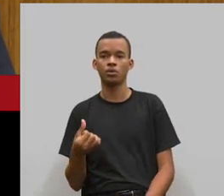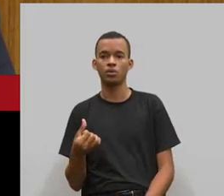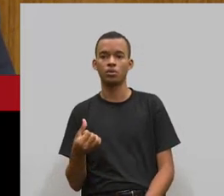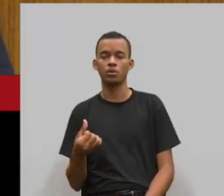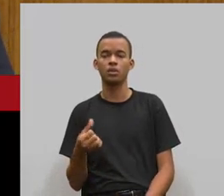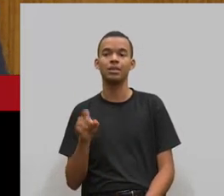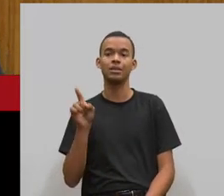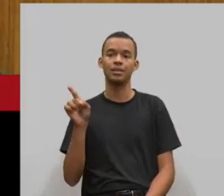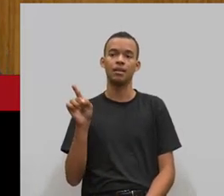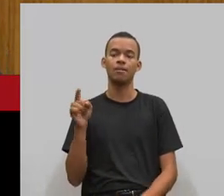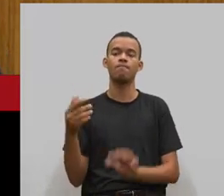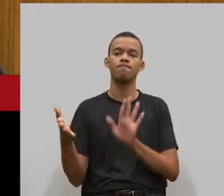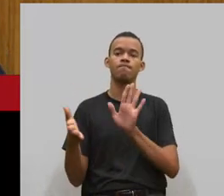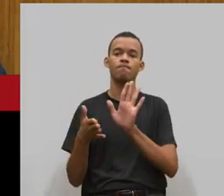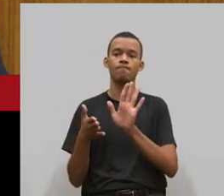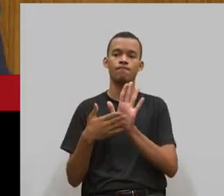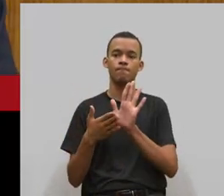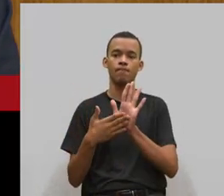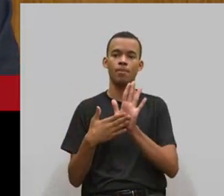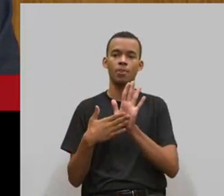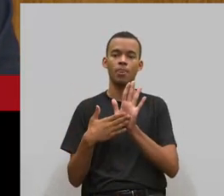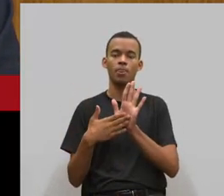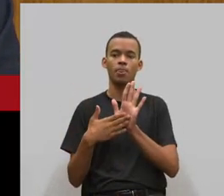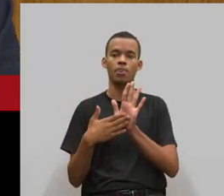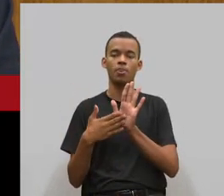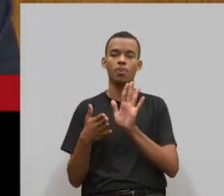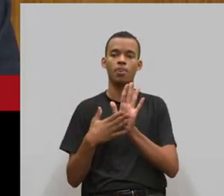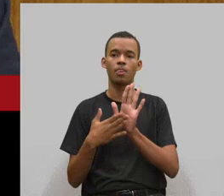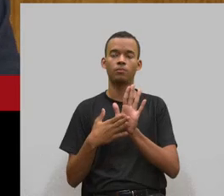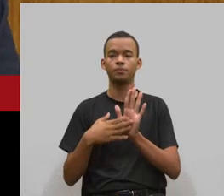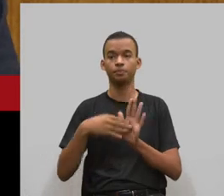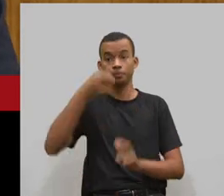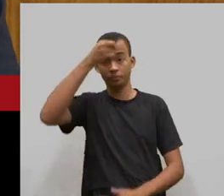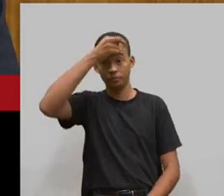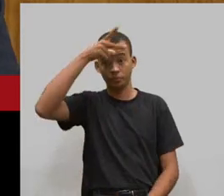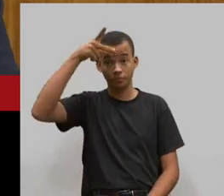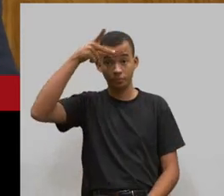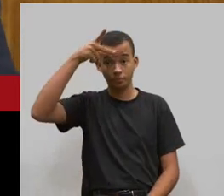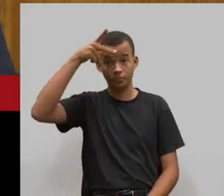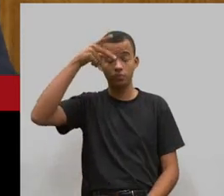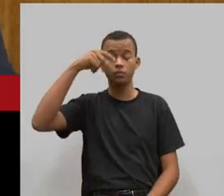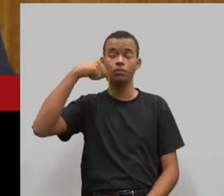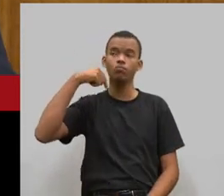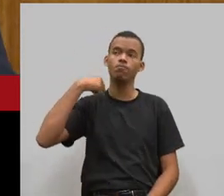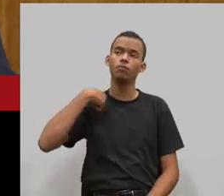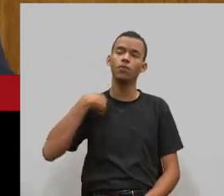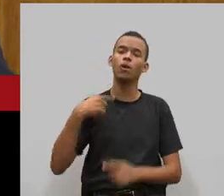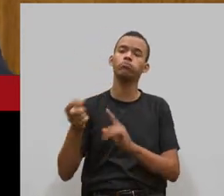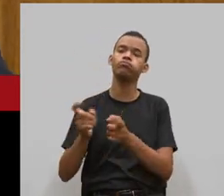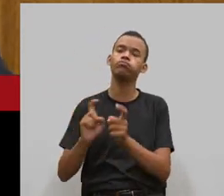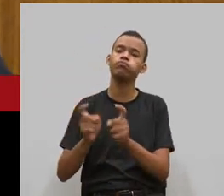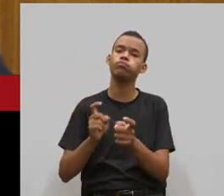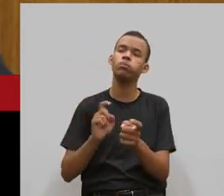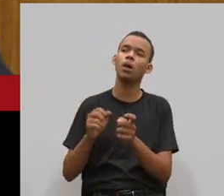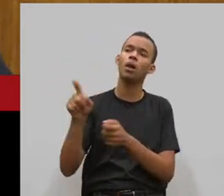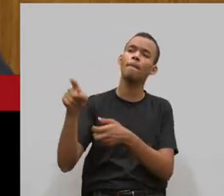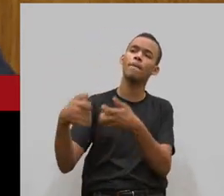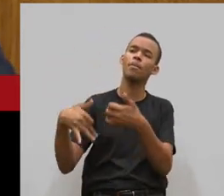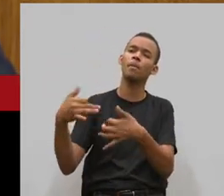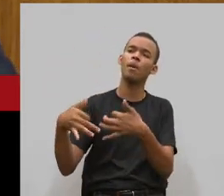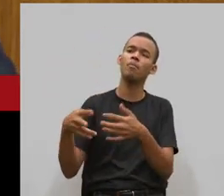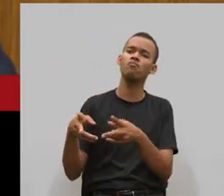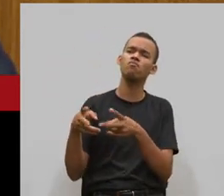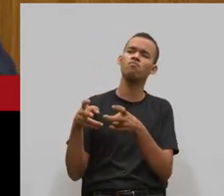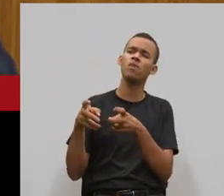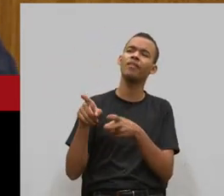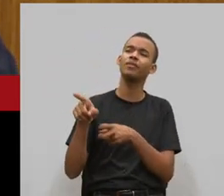prefeita H Rocha na época e eu vi o cuidado o carinho que a deputada naara Rocha tinha com seu